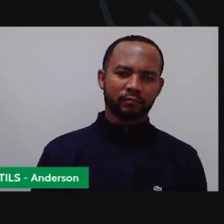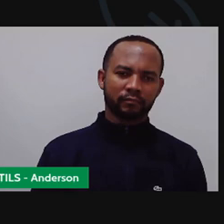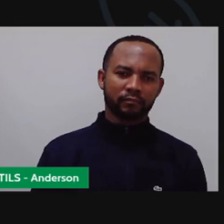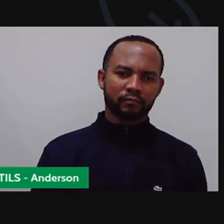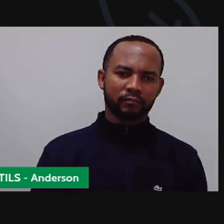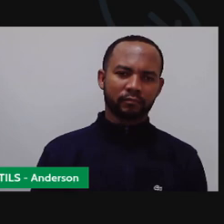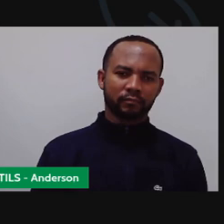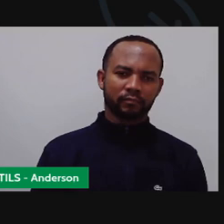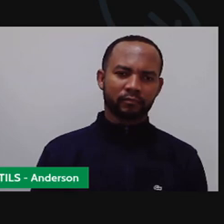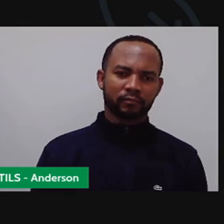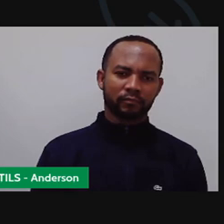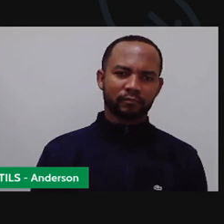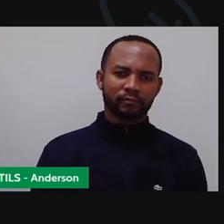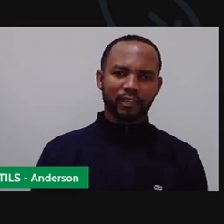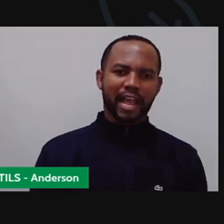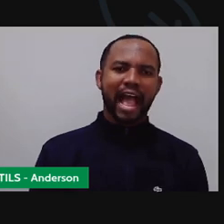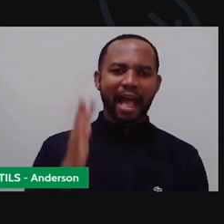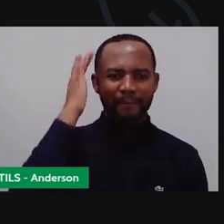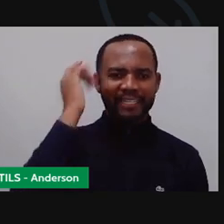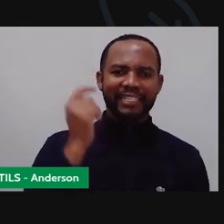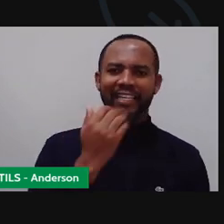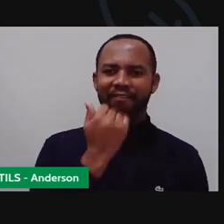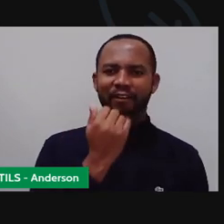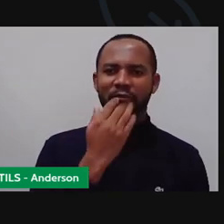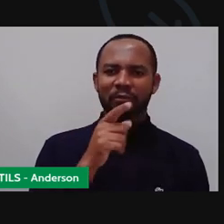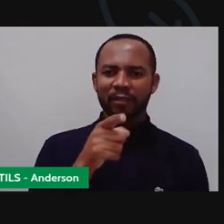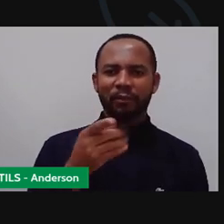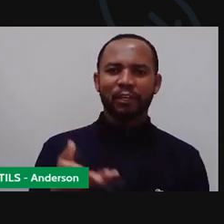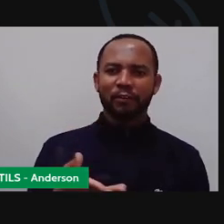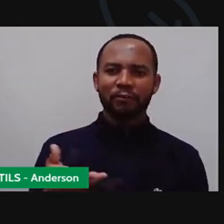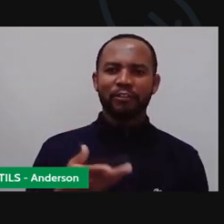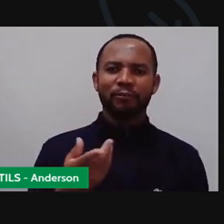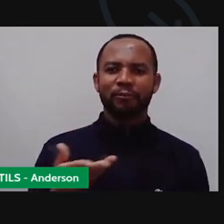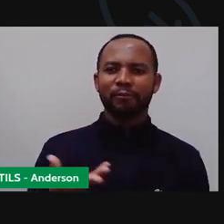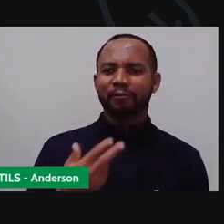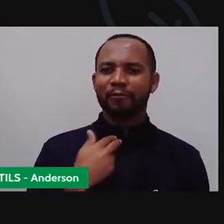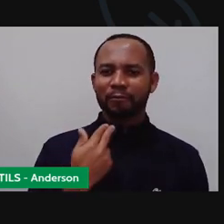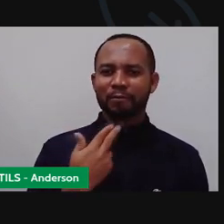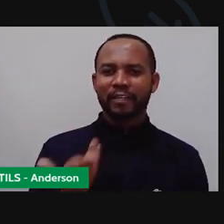vamos esperar isso aqui esfriar e endurecer.